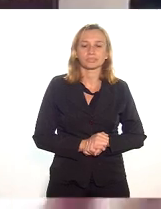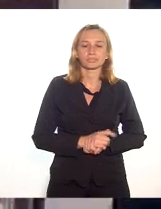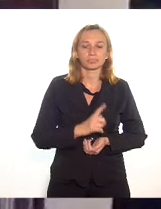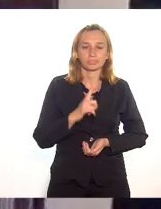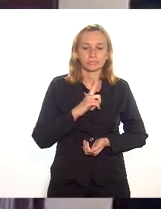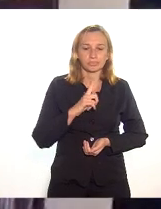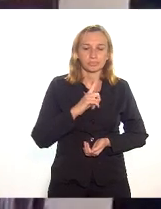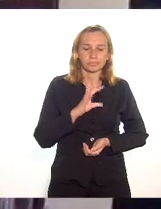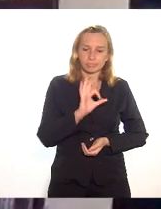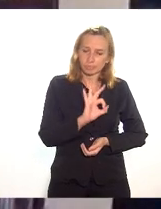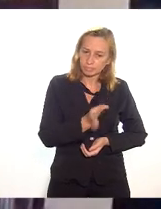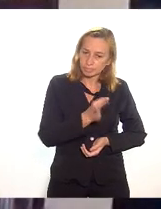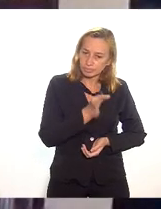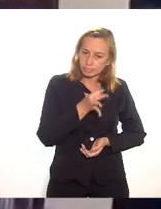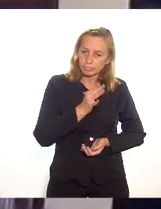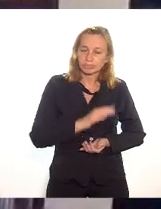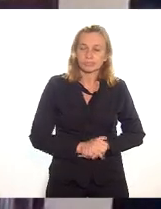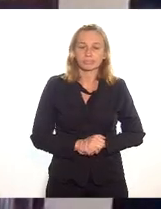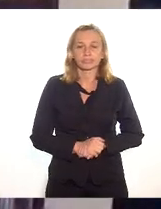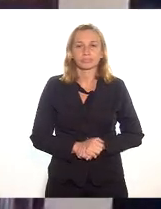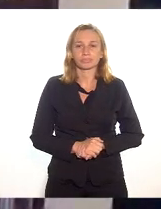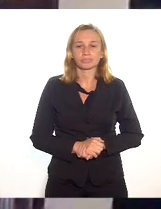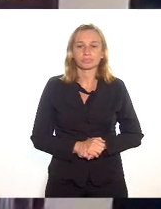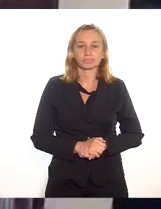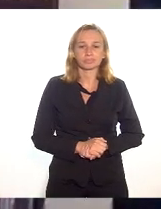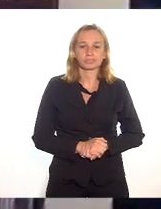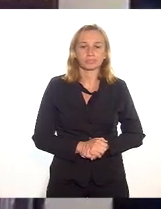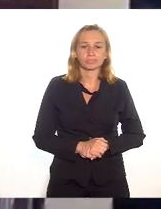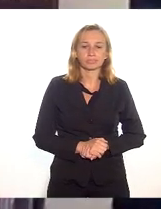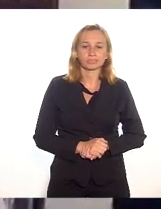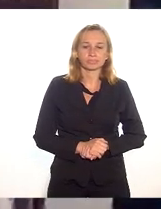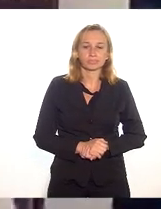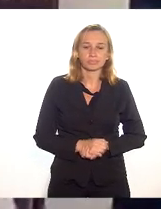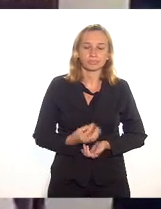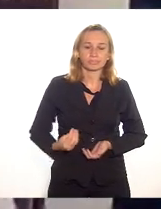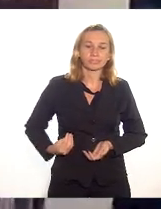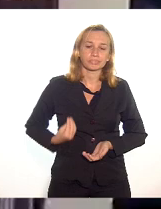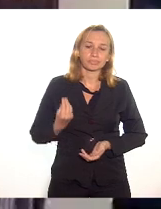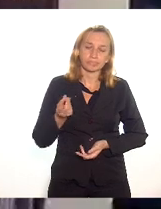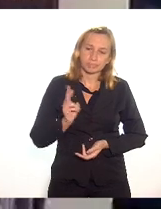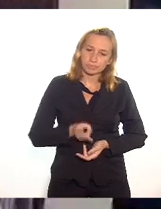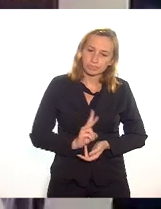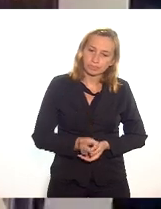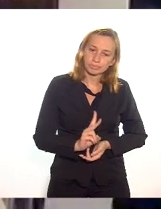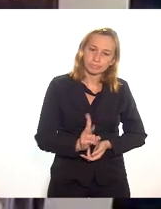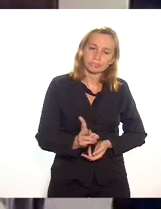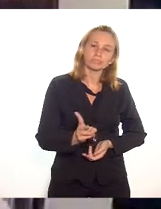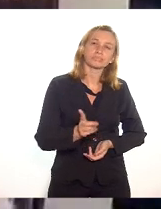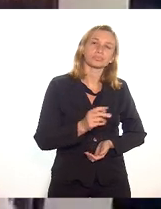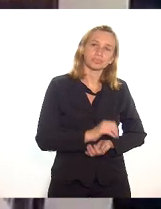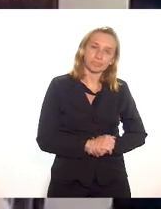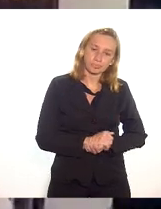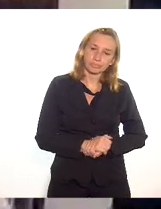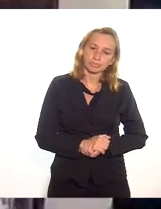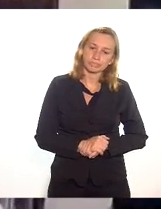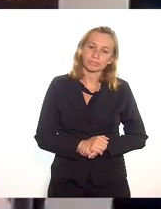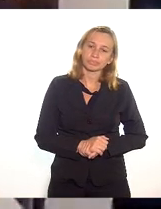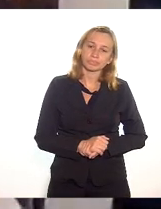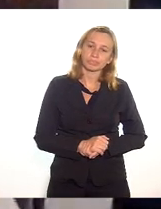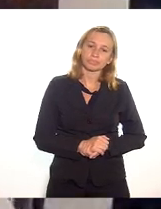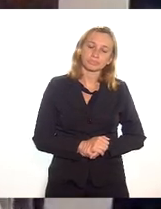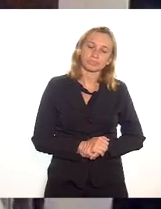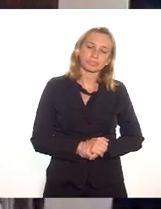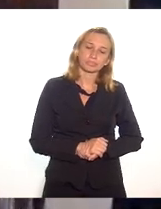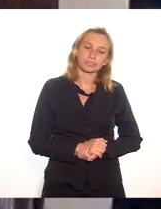a garantia da existência, da continuidade da existência do